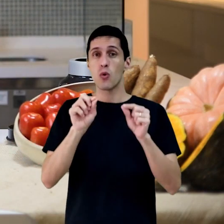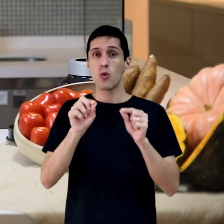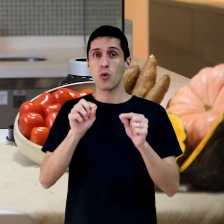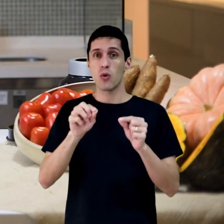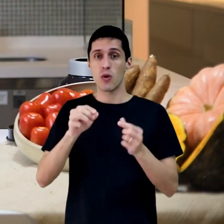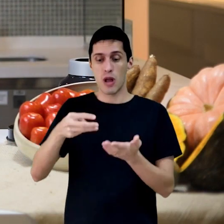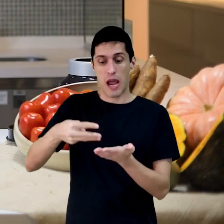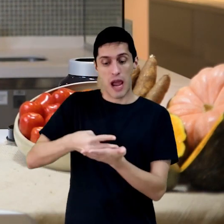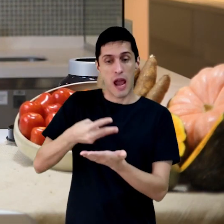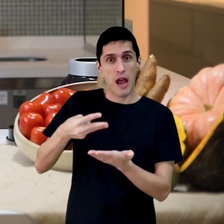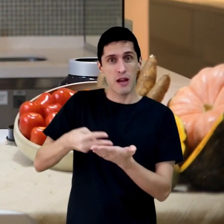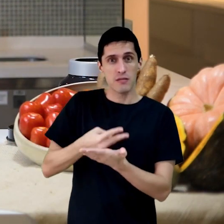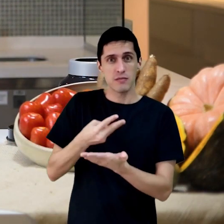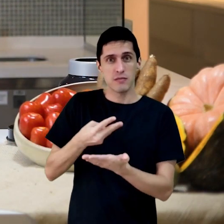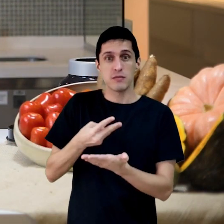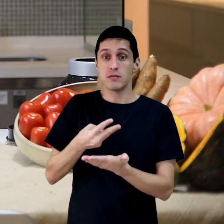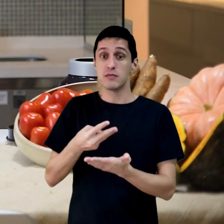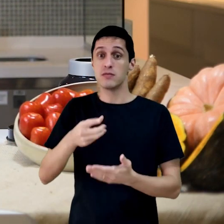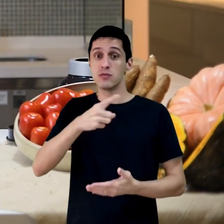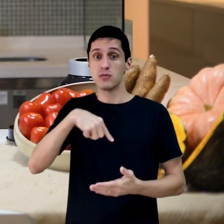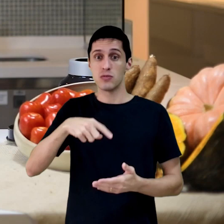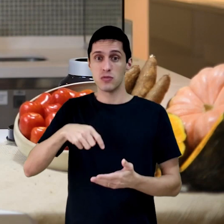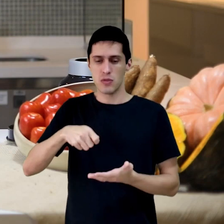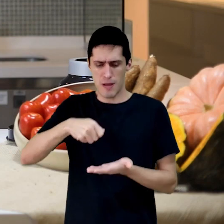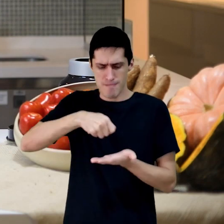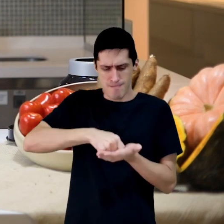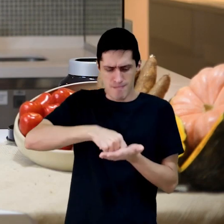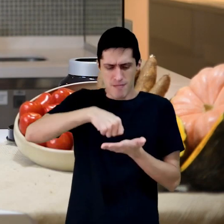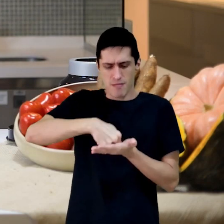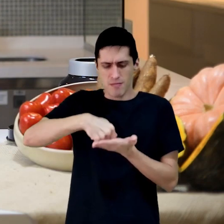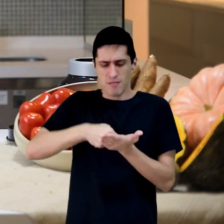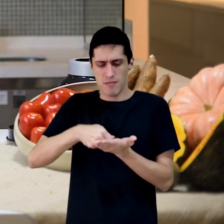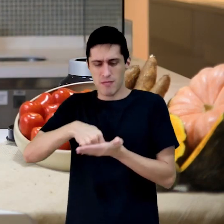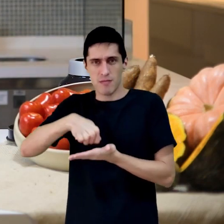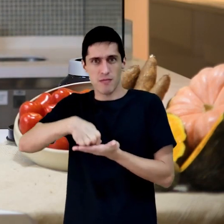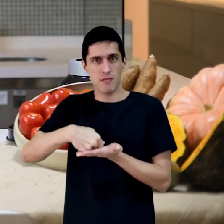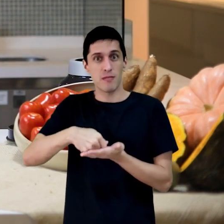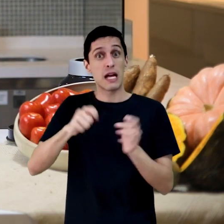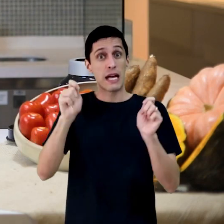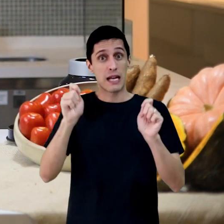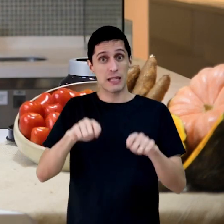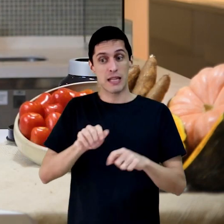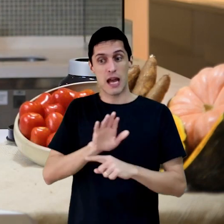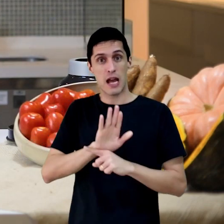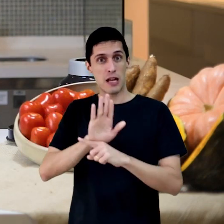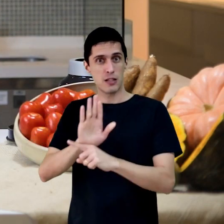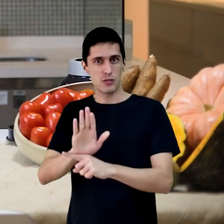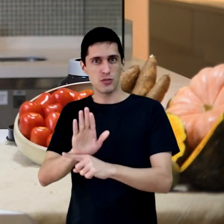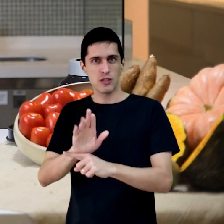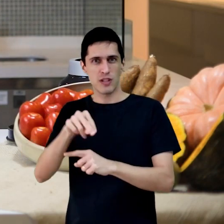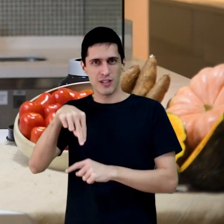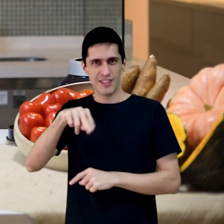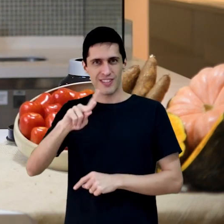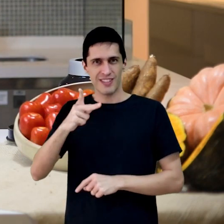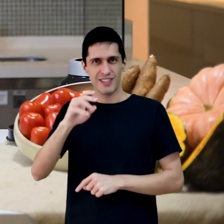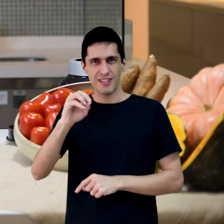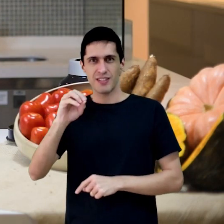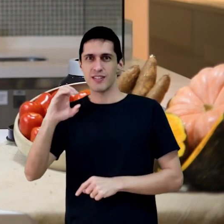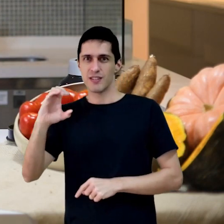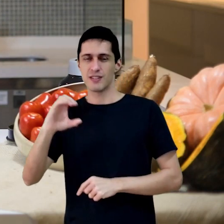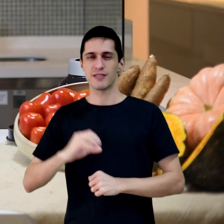garfo e vai amassar para poder ajudar aqui na hora do nosso nhoque.